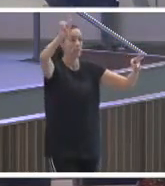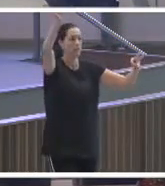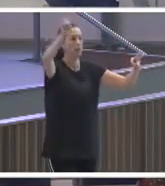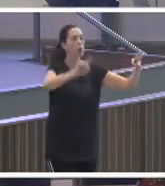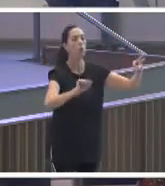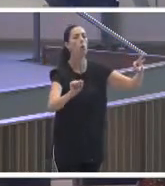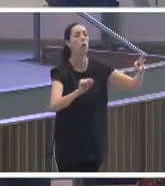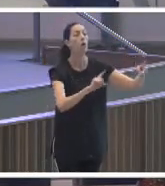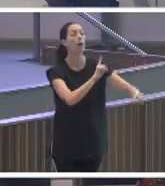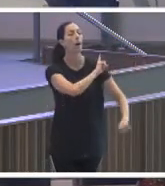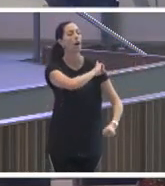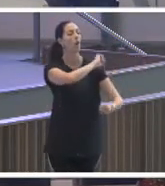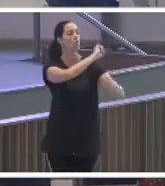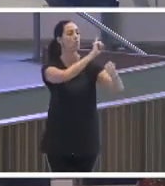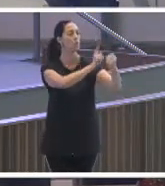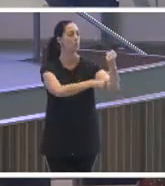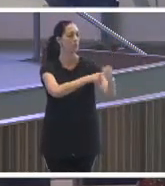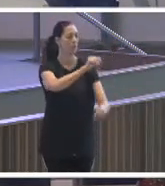autoridade